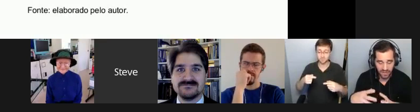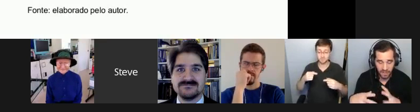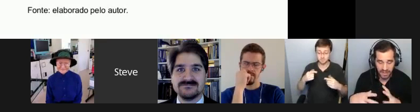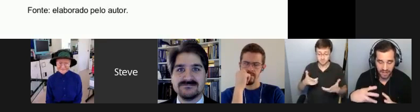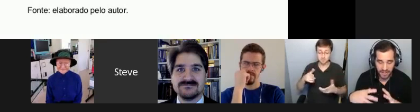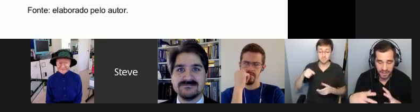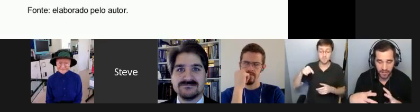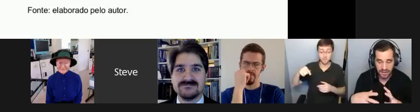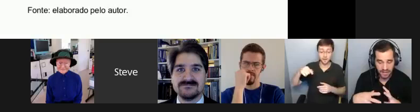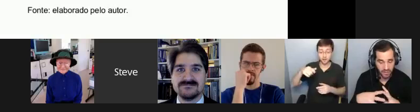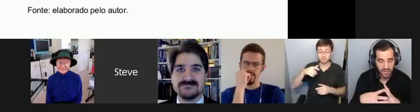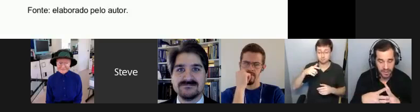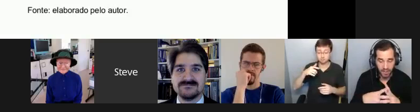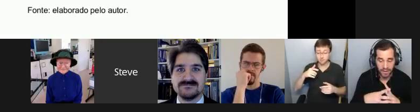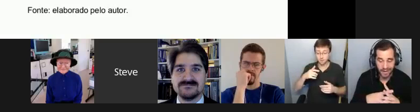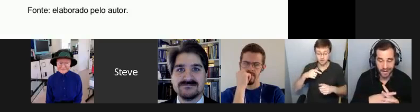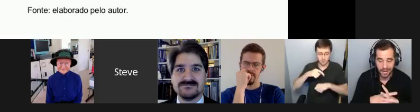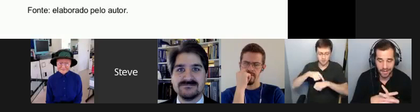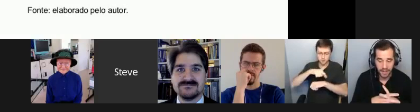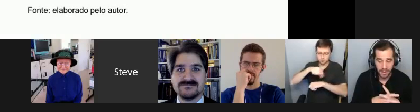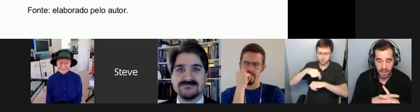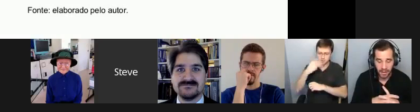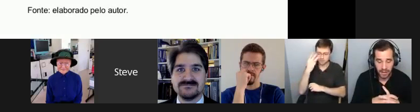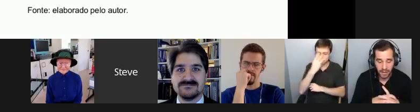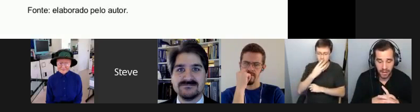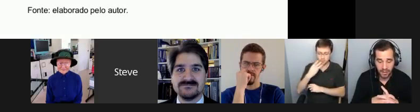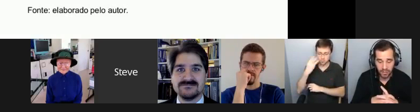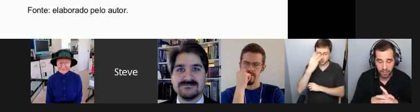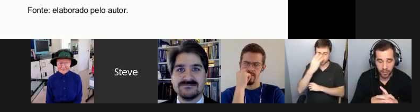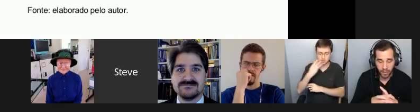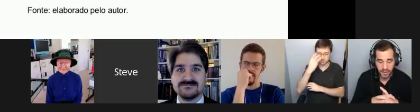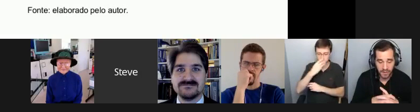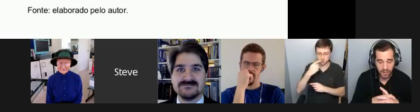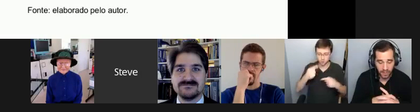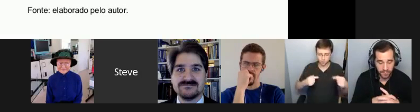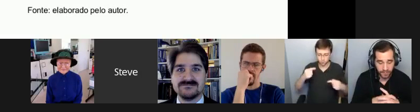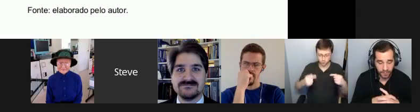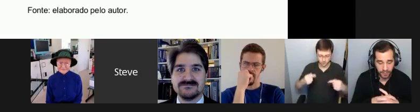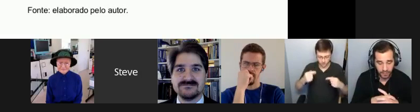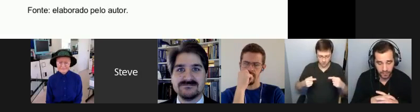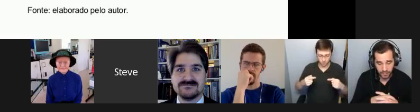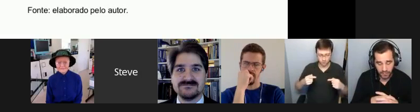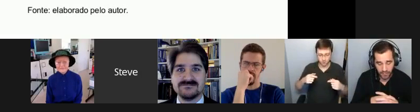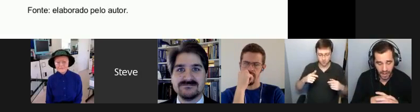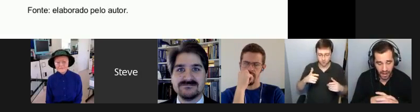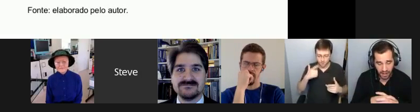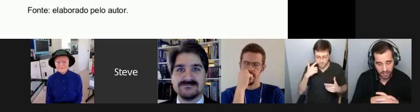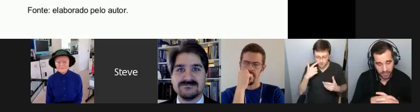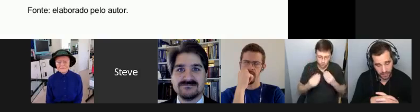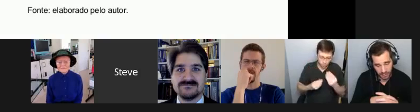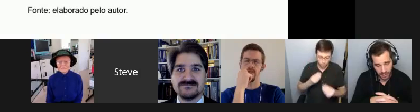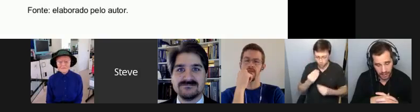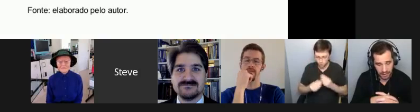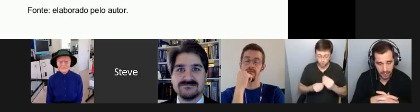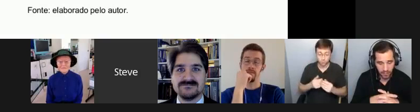Né? Nós tivemos a gravação dessa discussão entre eles. E isso propiciou